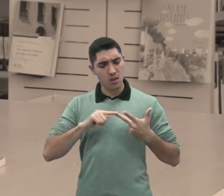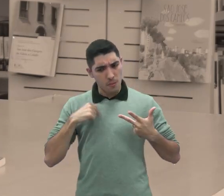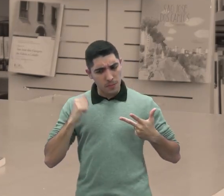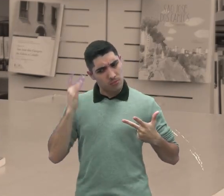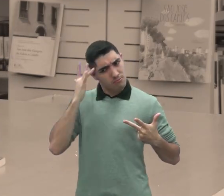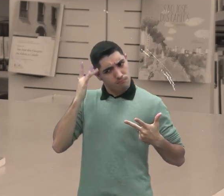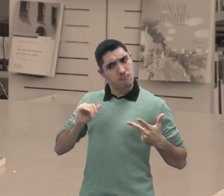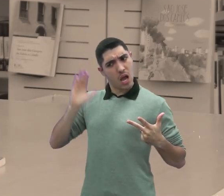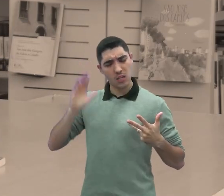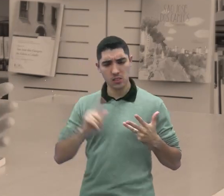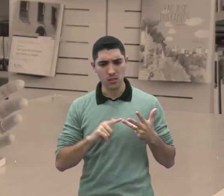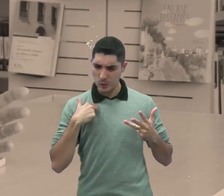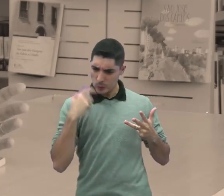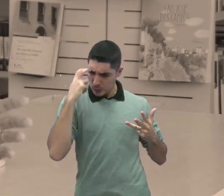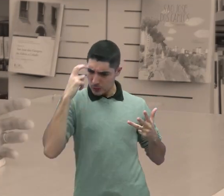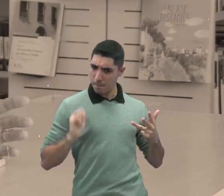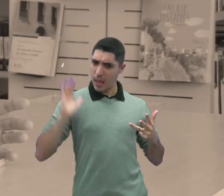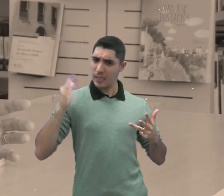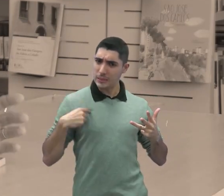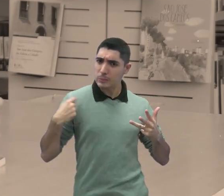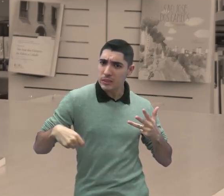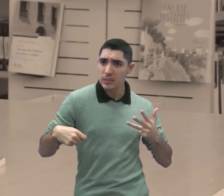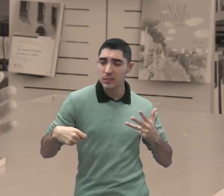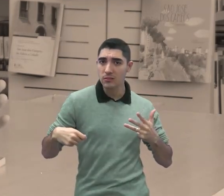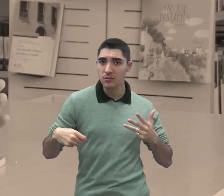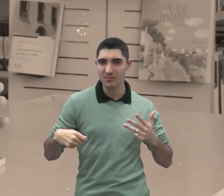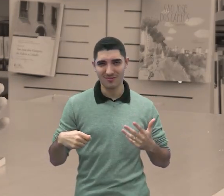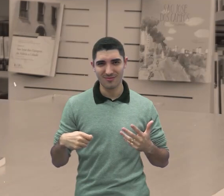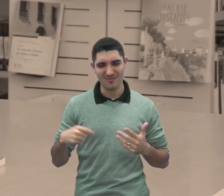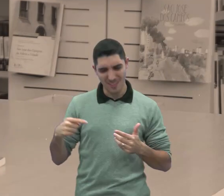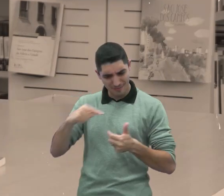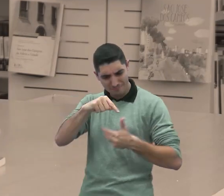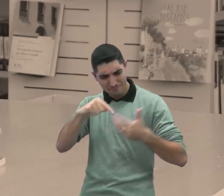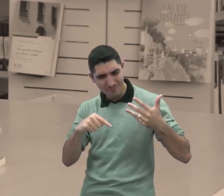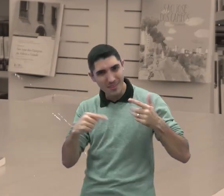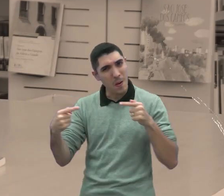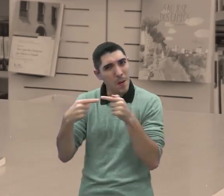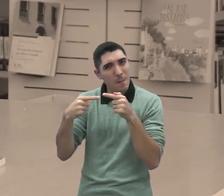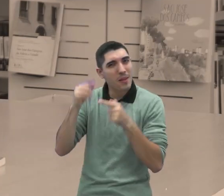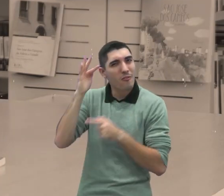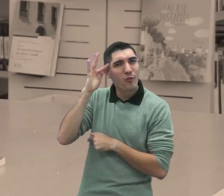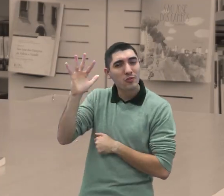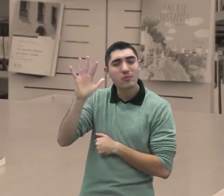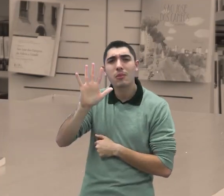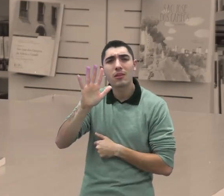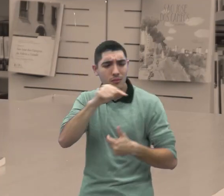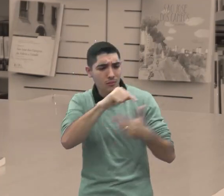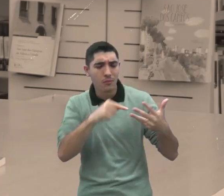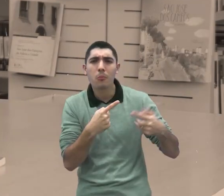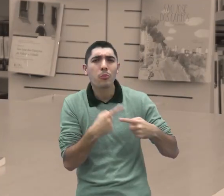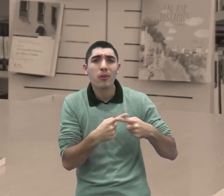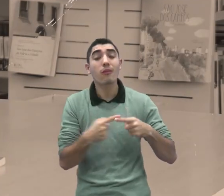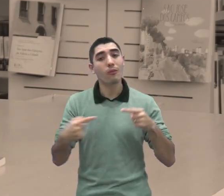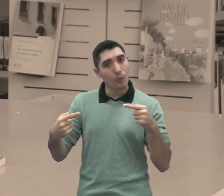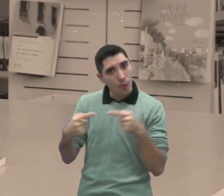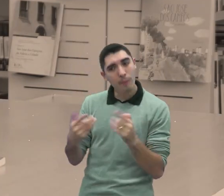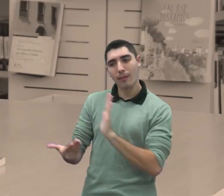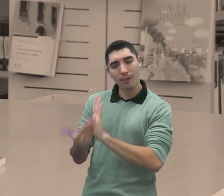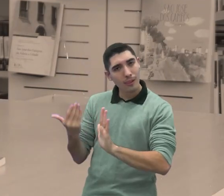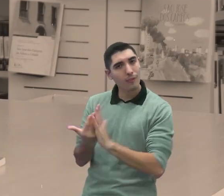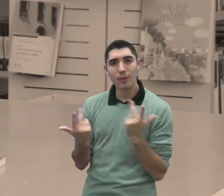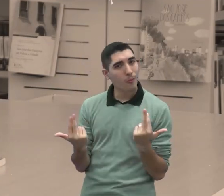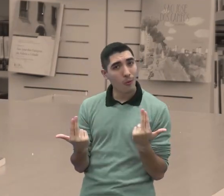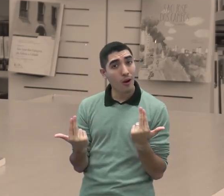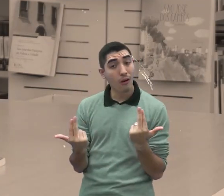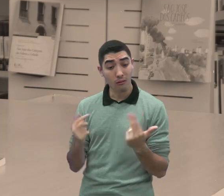mais maduro, eu tinha que ser mais inteligente. Pois é, eu tô filosofando aqui, mas é porque isso tem tudo a ver com o livro de hoje.